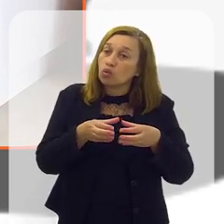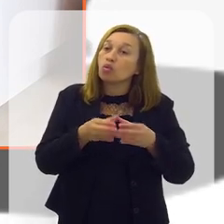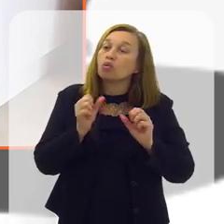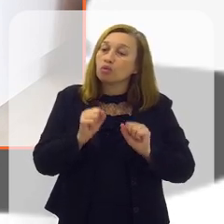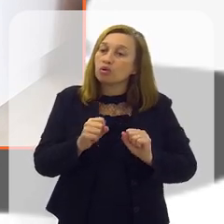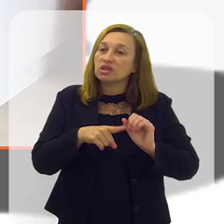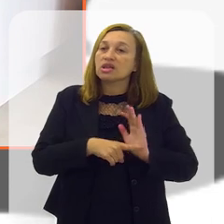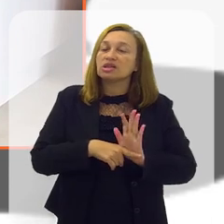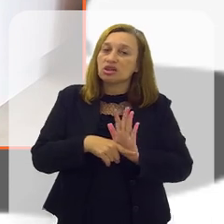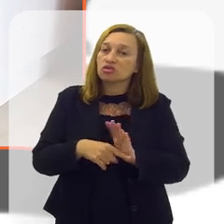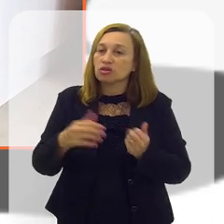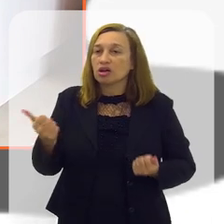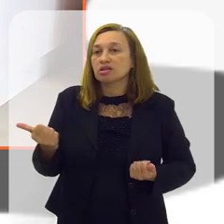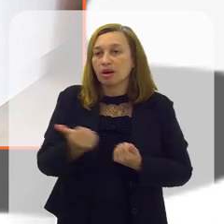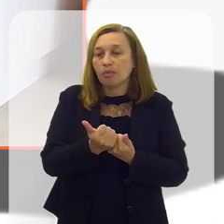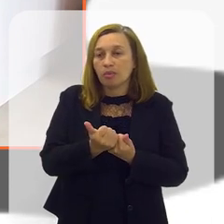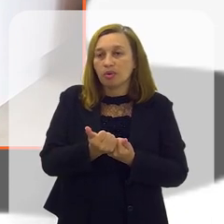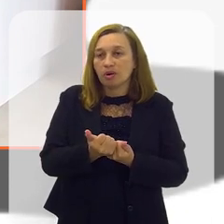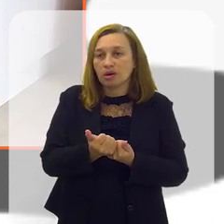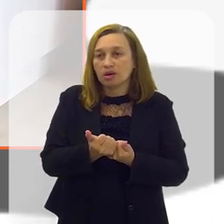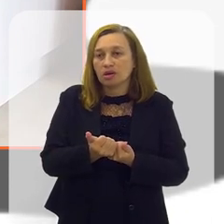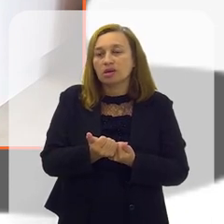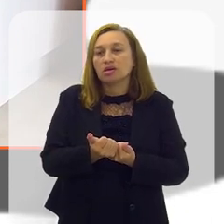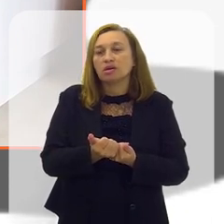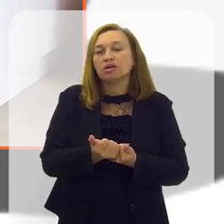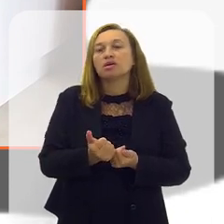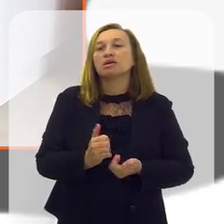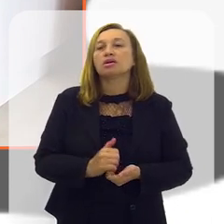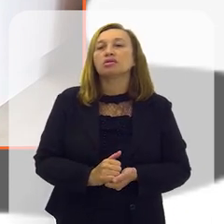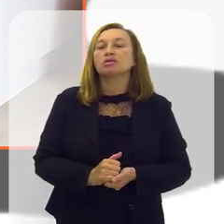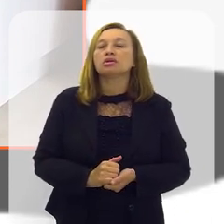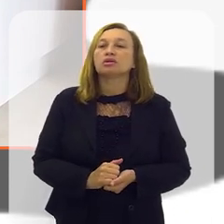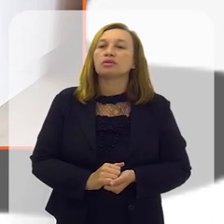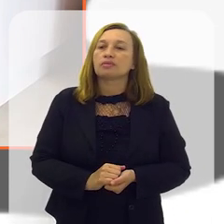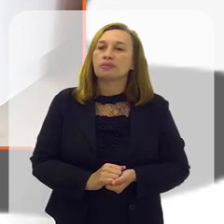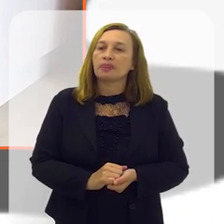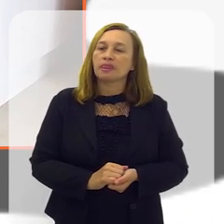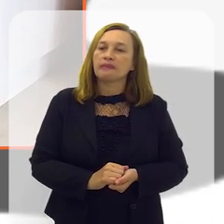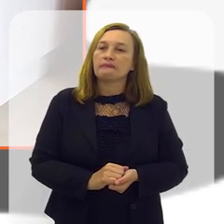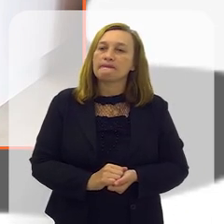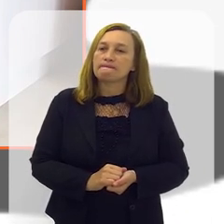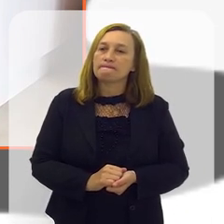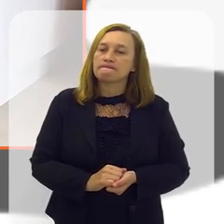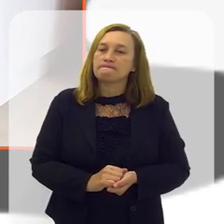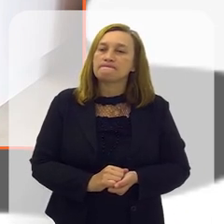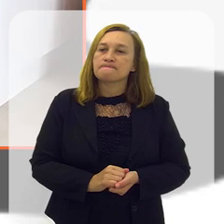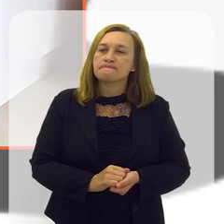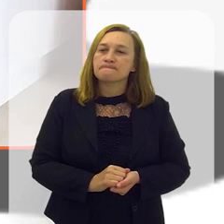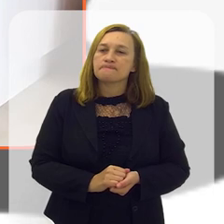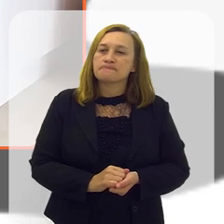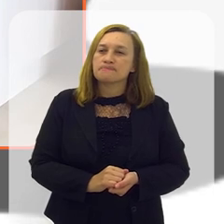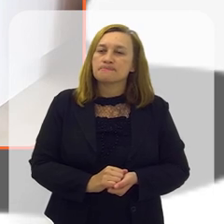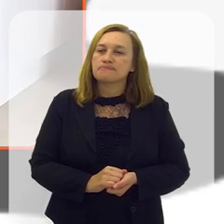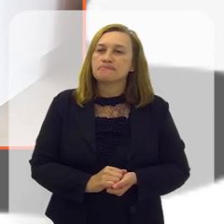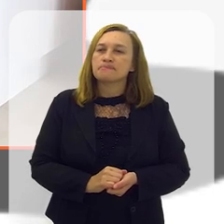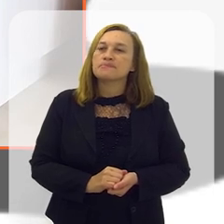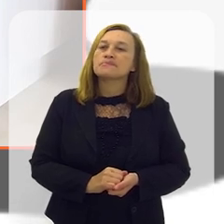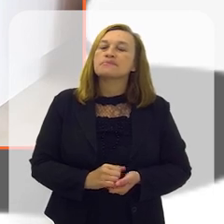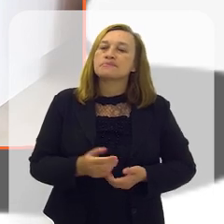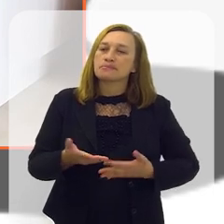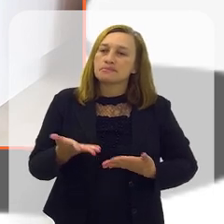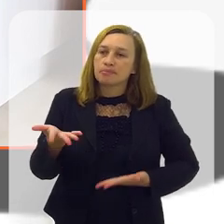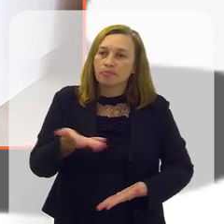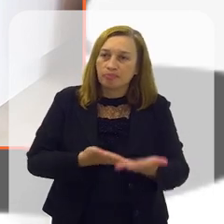os grupos poderem se ajudar, as reservas funcionarem circulando, para que seja realmente